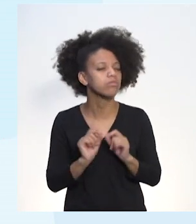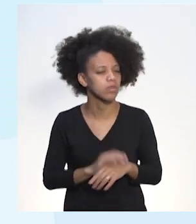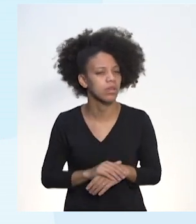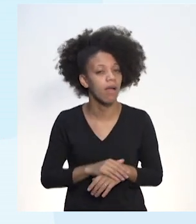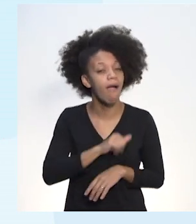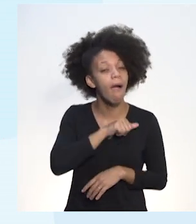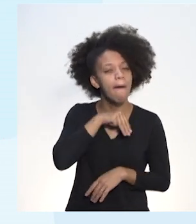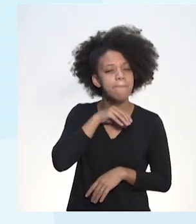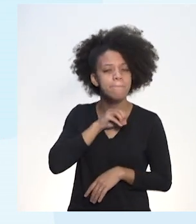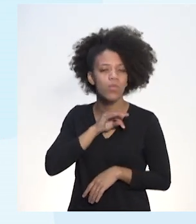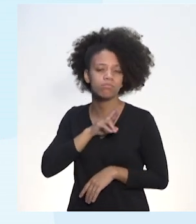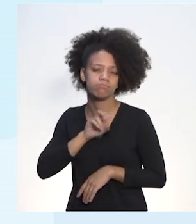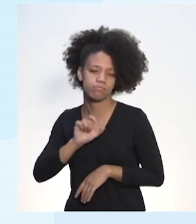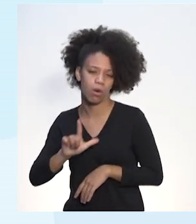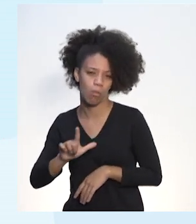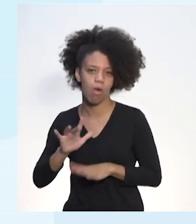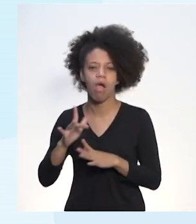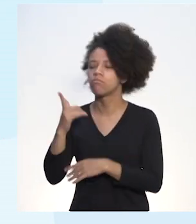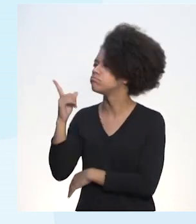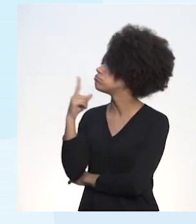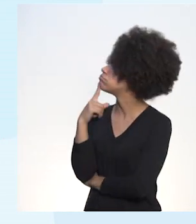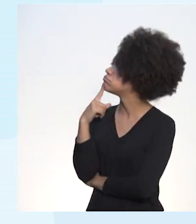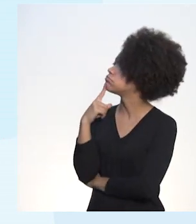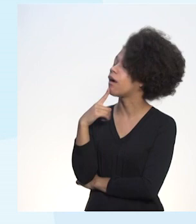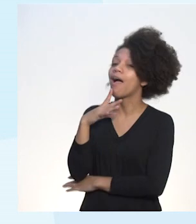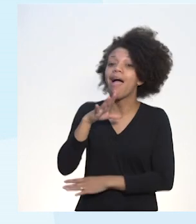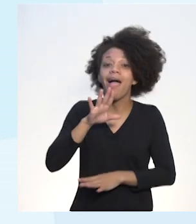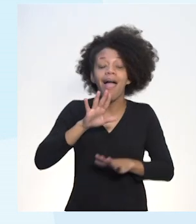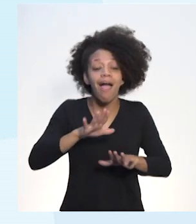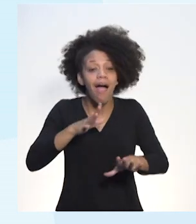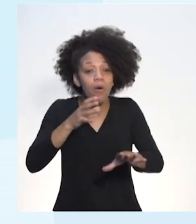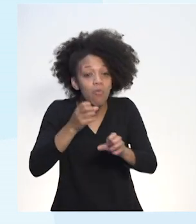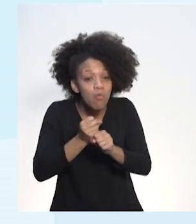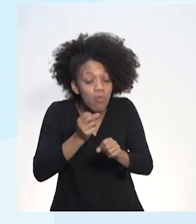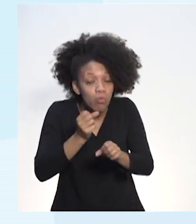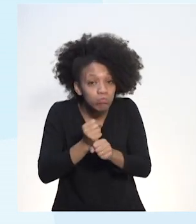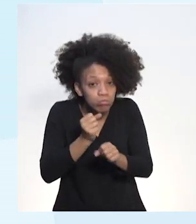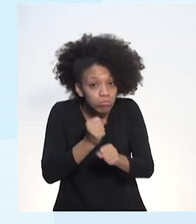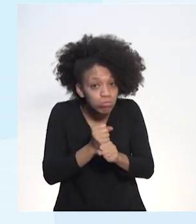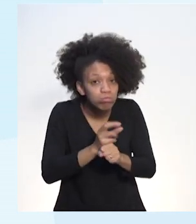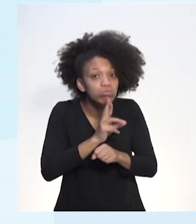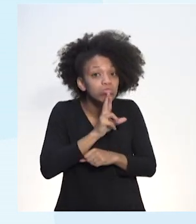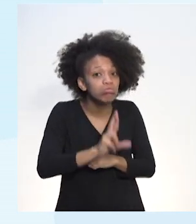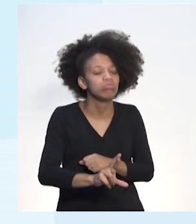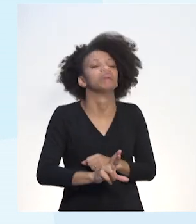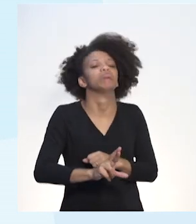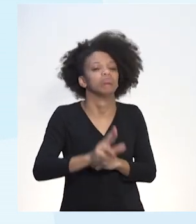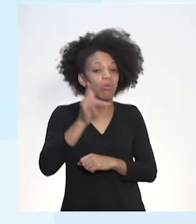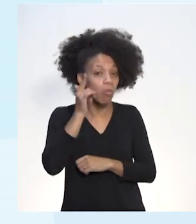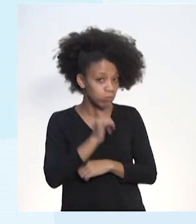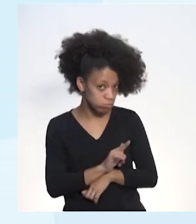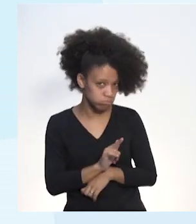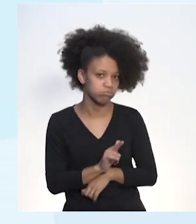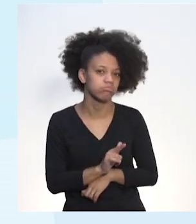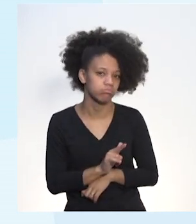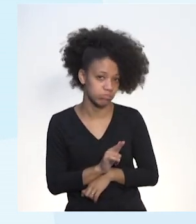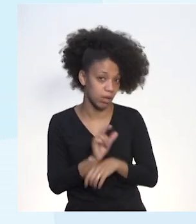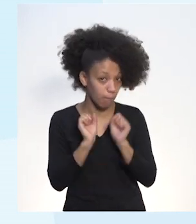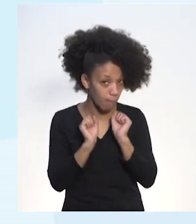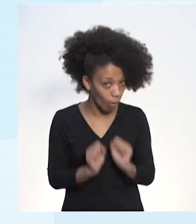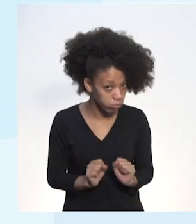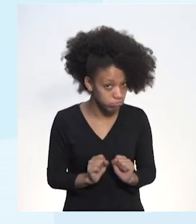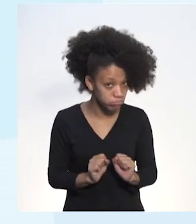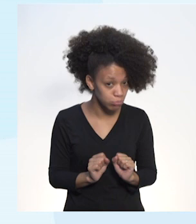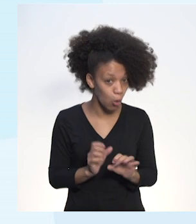É exatamente a quantidade de respostas possíveis, certo?